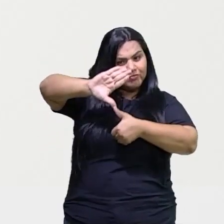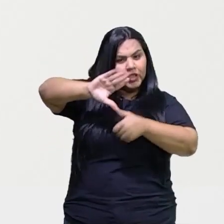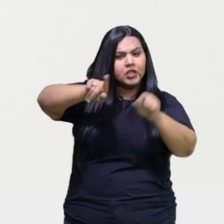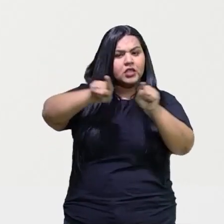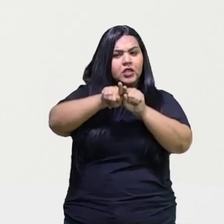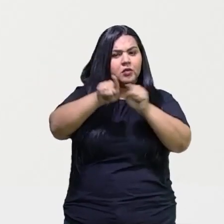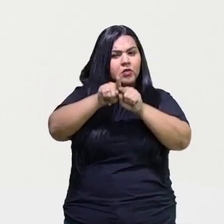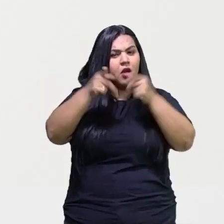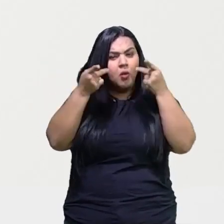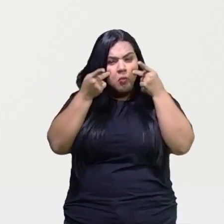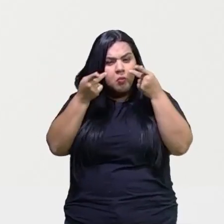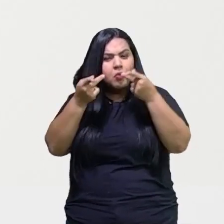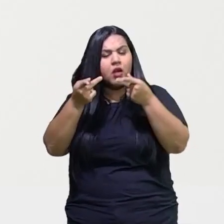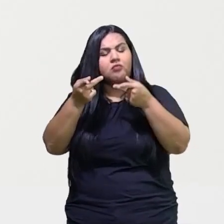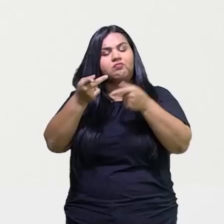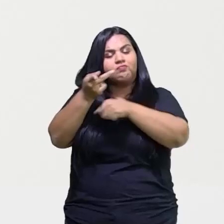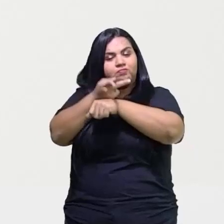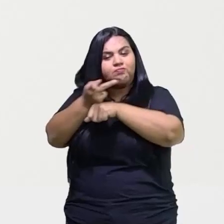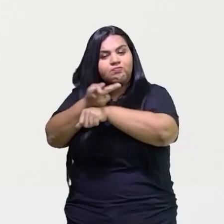presta atenção,